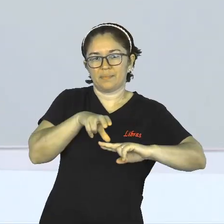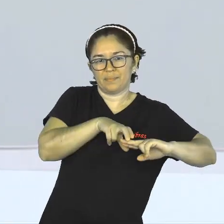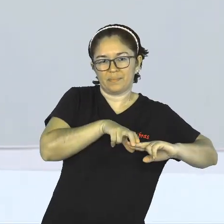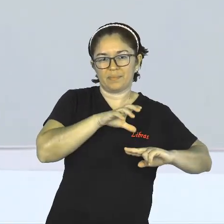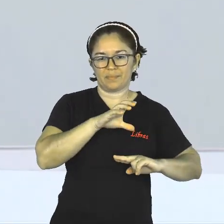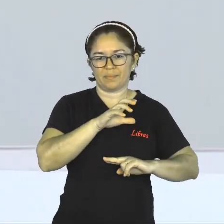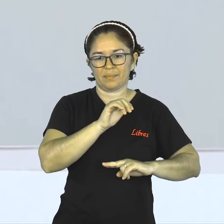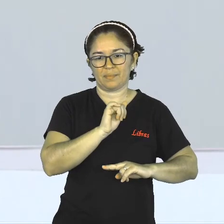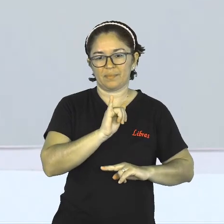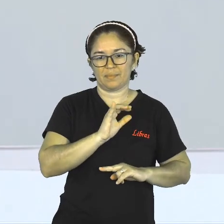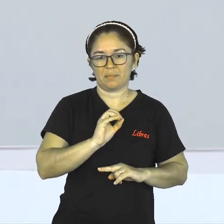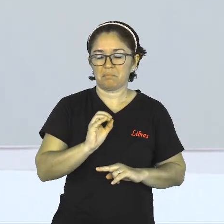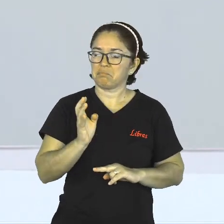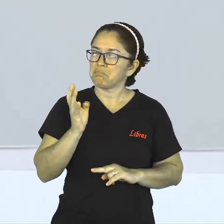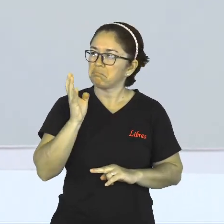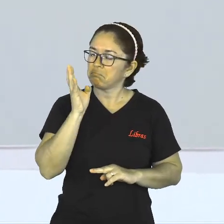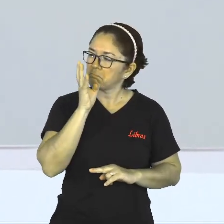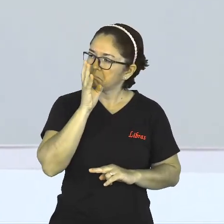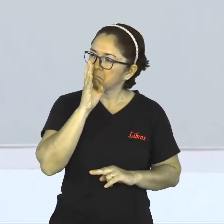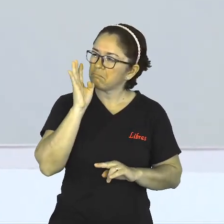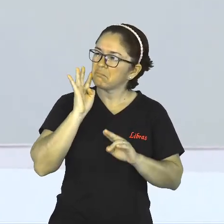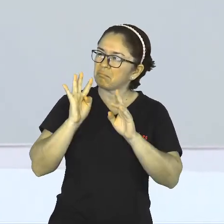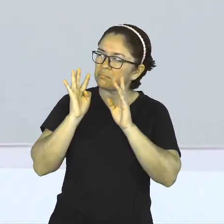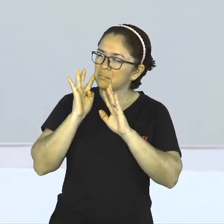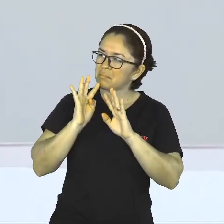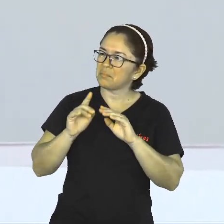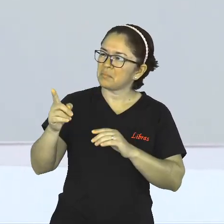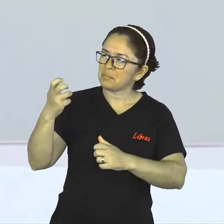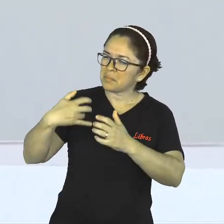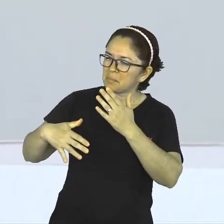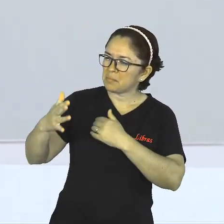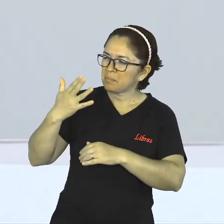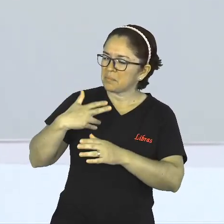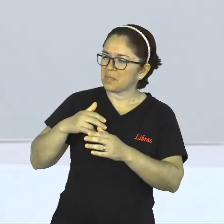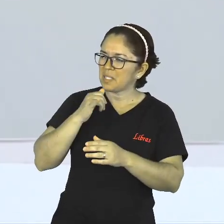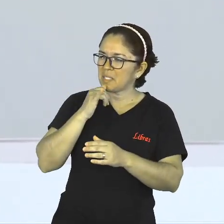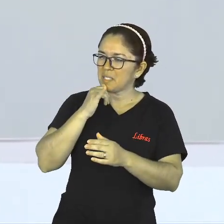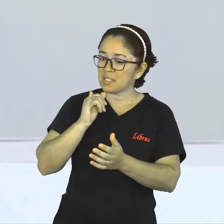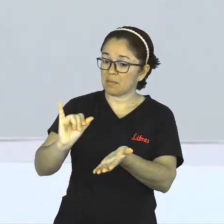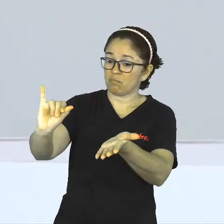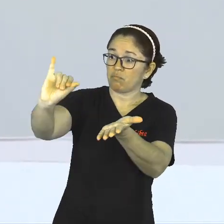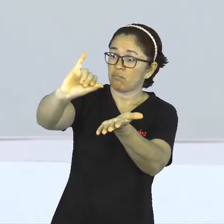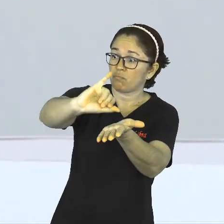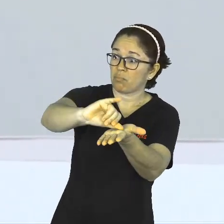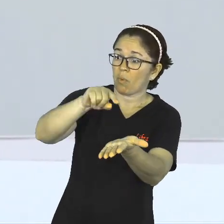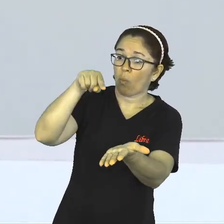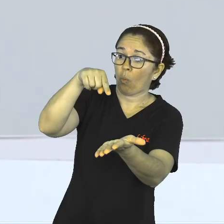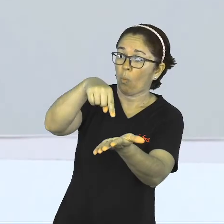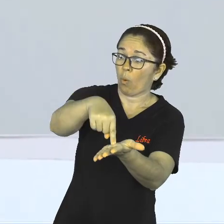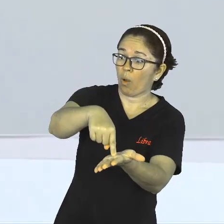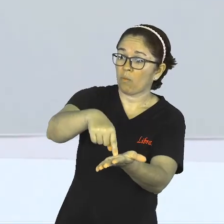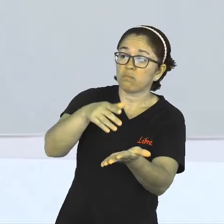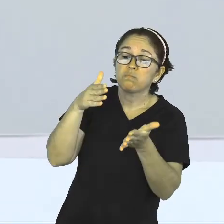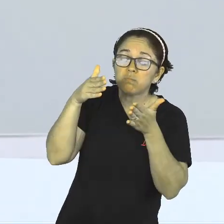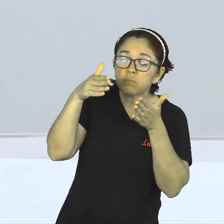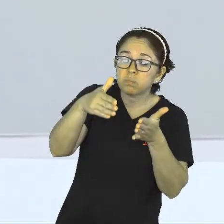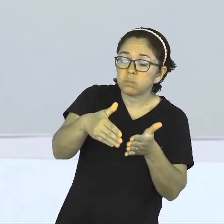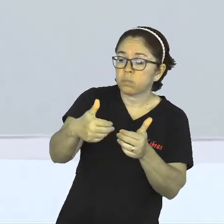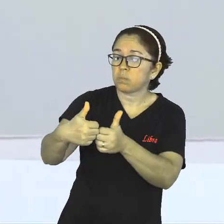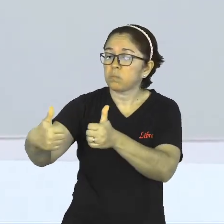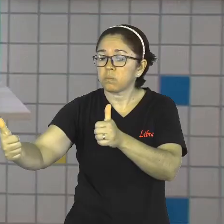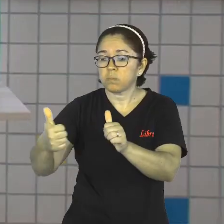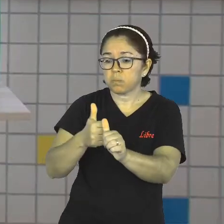Nossa, professora, que interessante como as coisas mudam de acordo com o ponto de referência. Agora aprendi